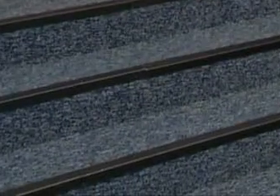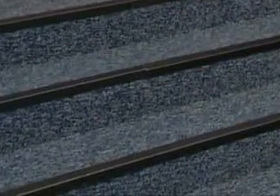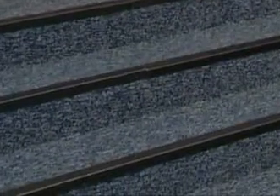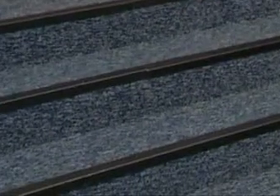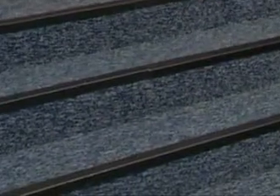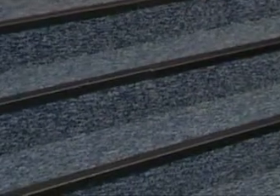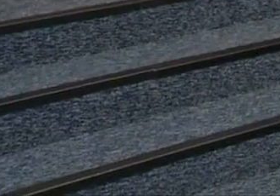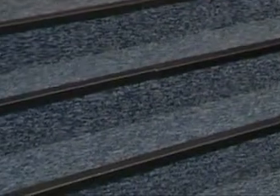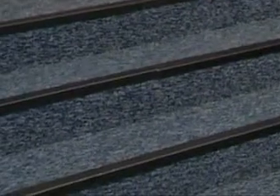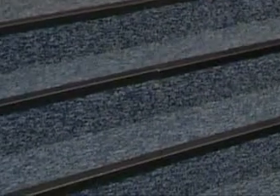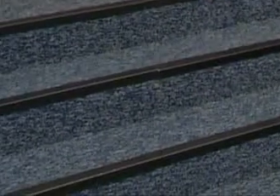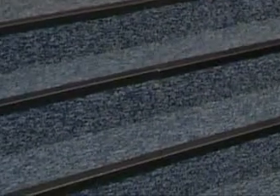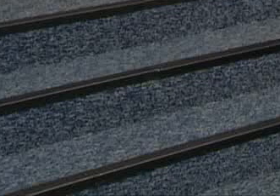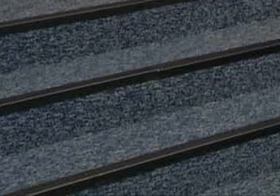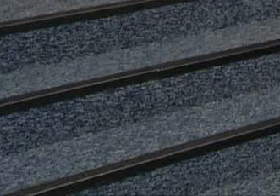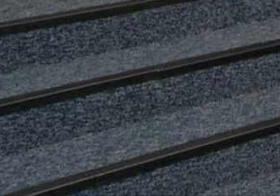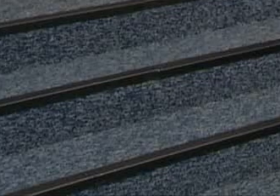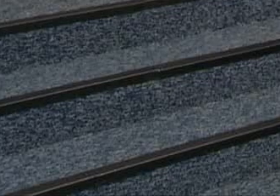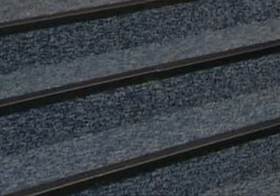É aqui que eu botei dente novo, né?